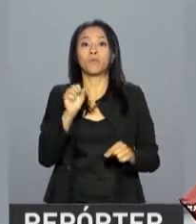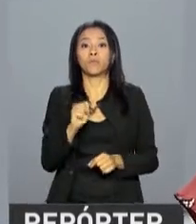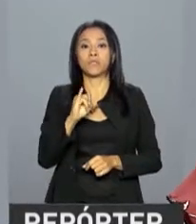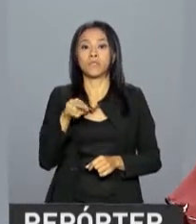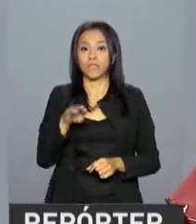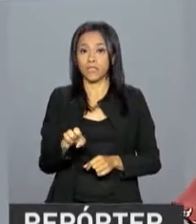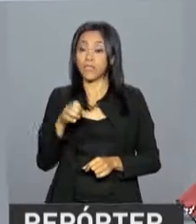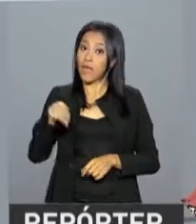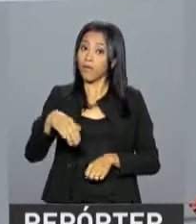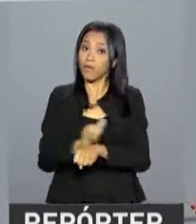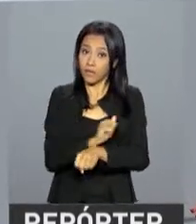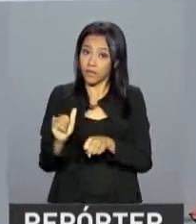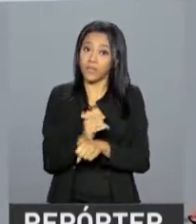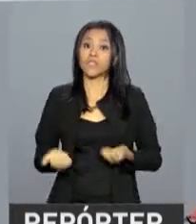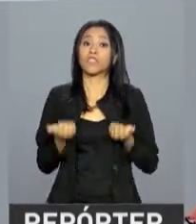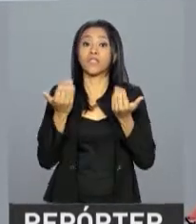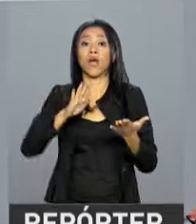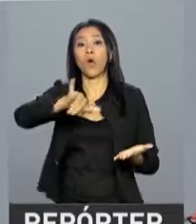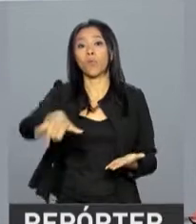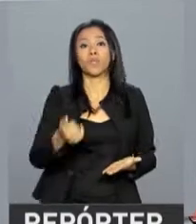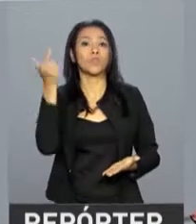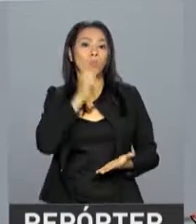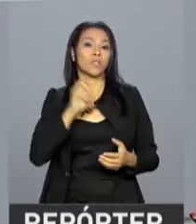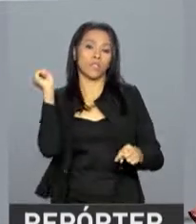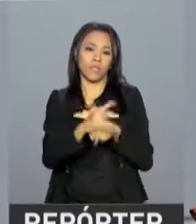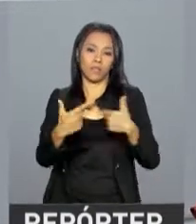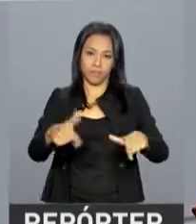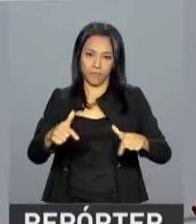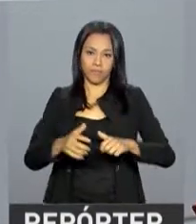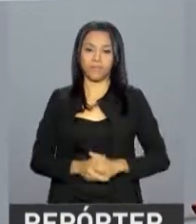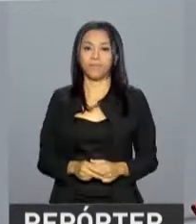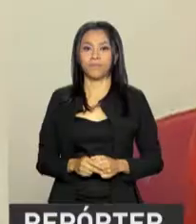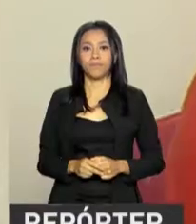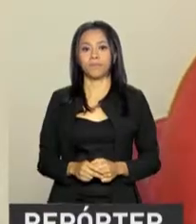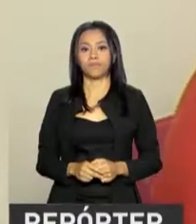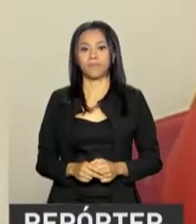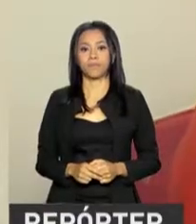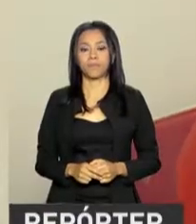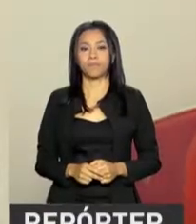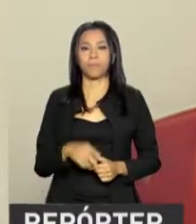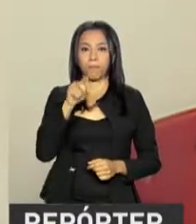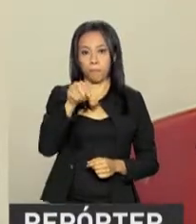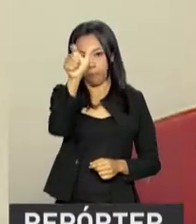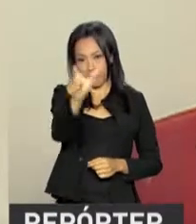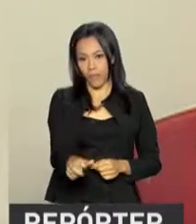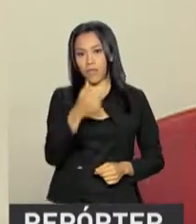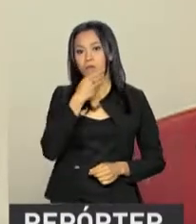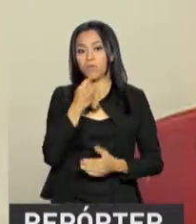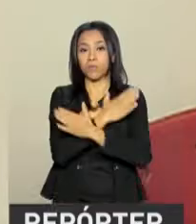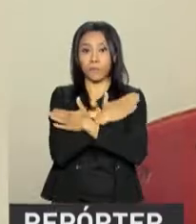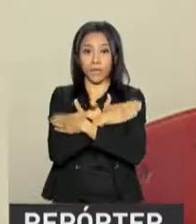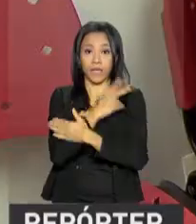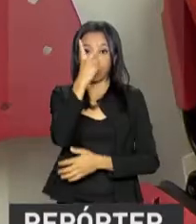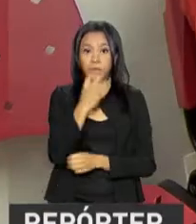ferramenta que dá o brasileiro mais oportunidade de conseguir uma vaga no mercado de trabalho luciano está desempregado há